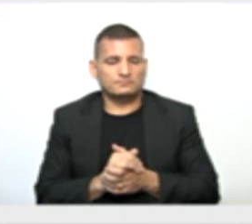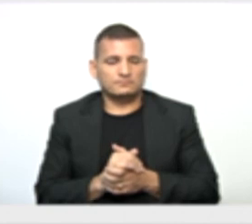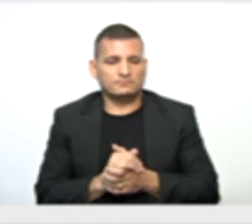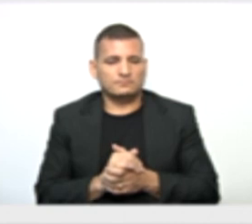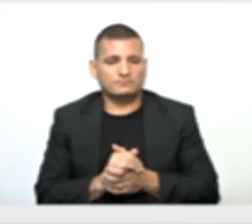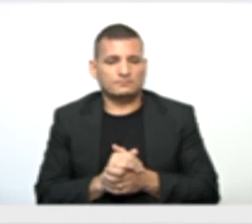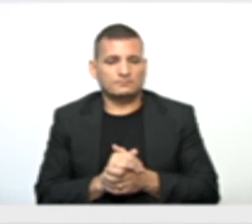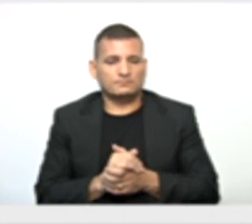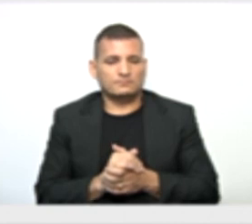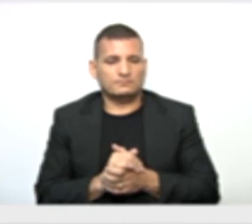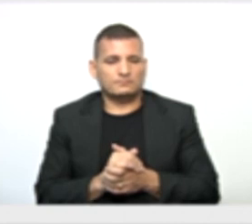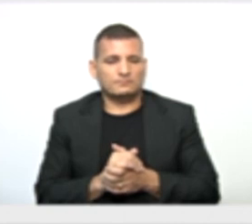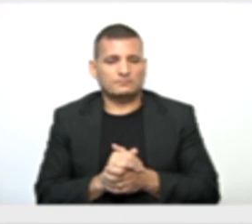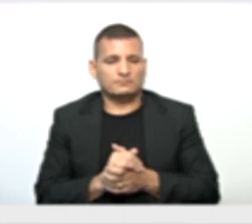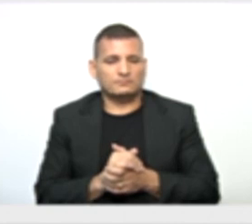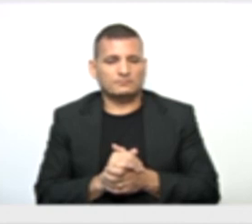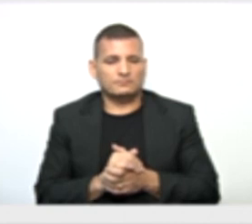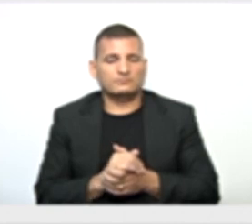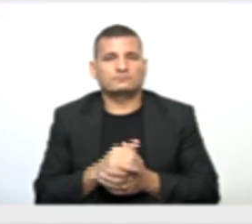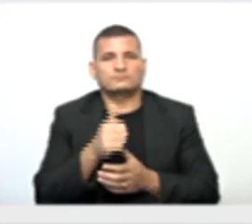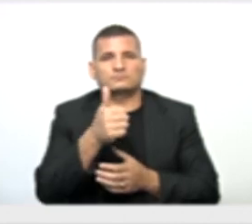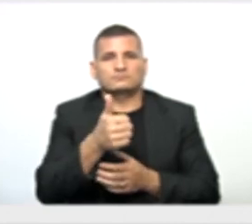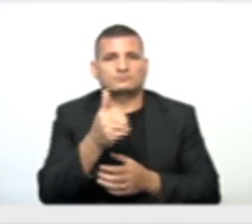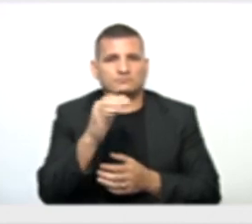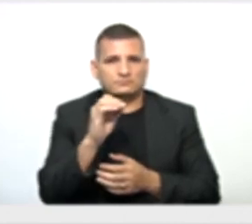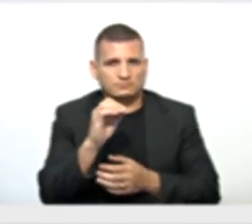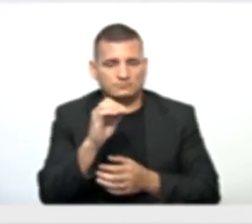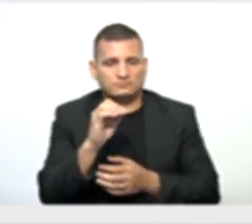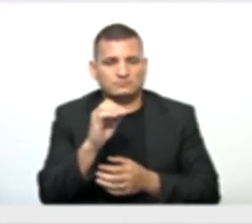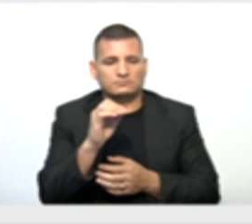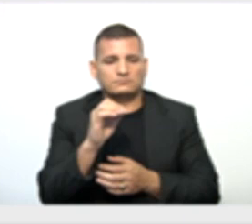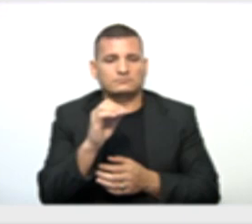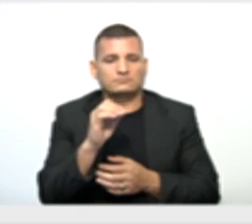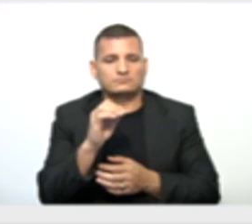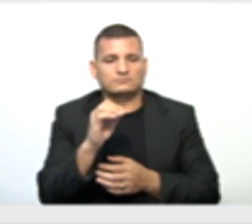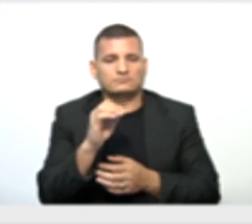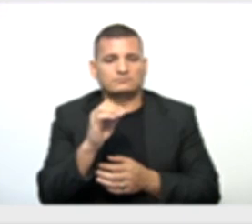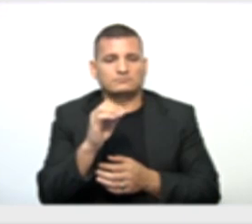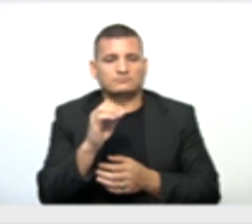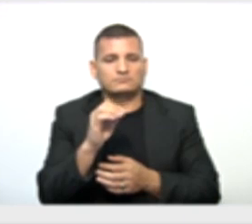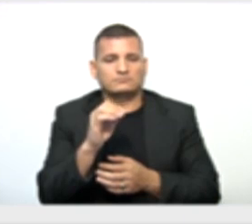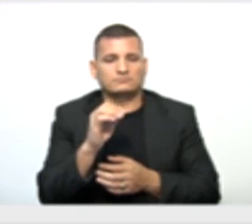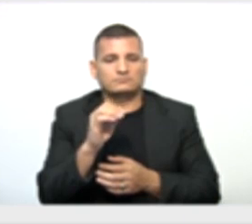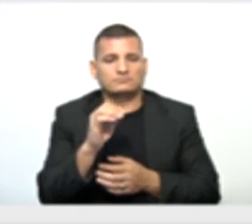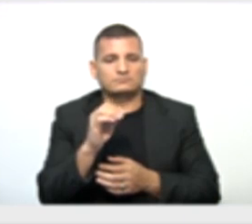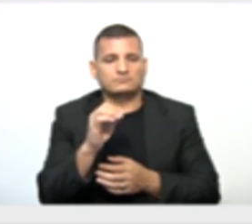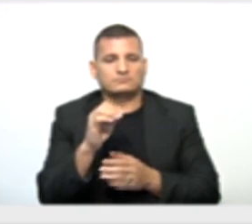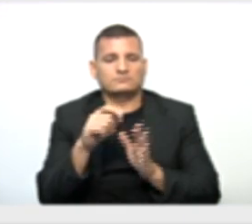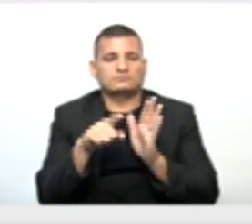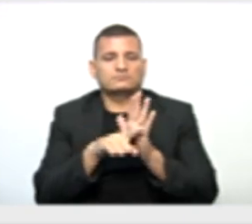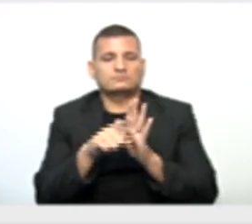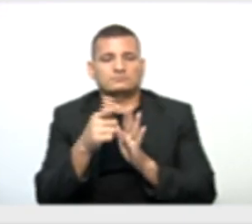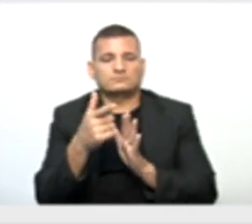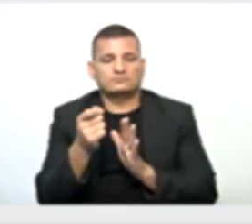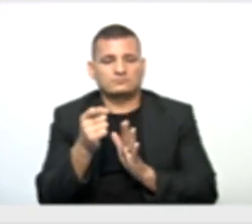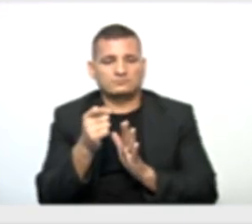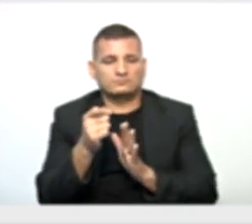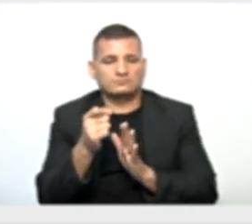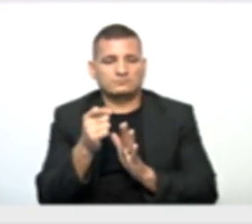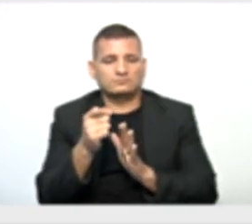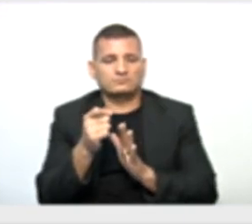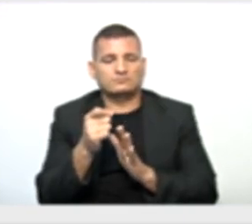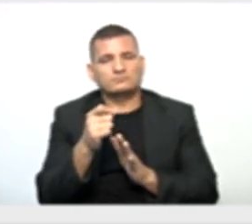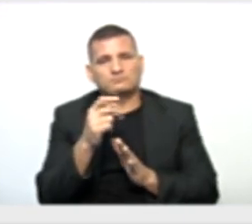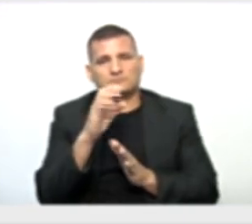Aí aqui eu vou digitar 10 e vou digitar menos 20. Ele disse que C é menos 10 e não deu